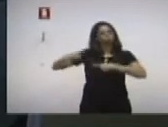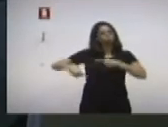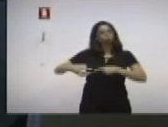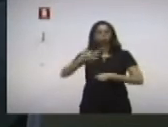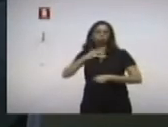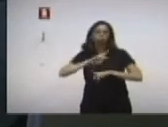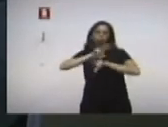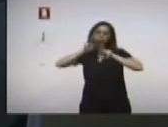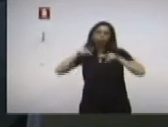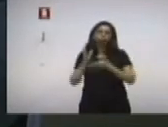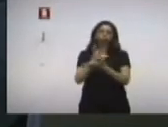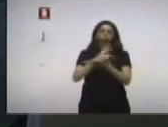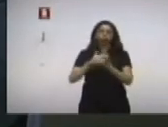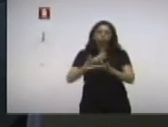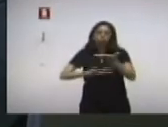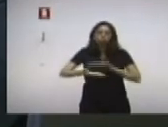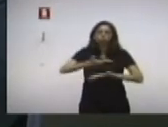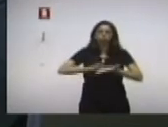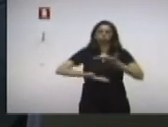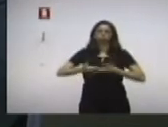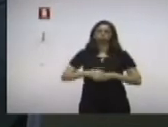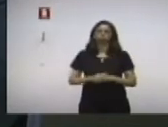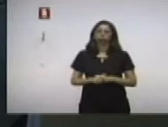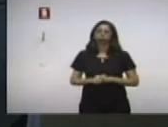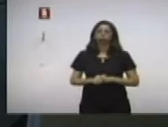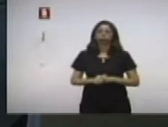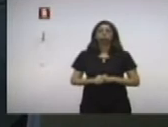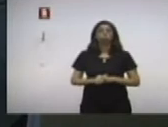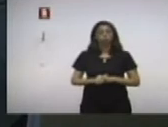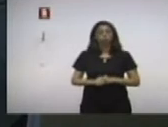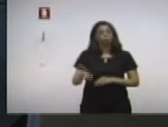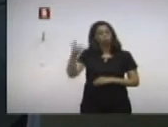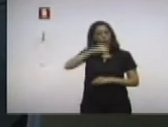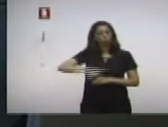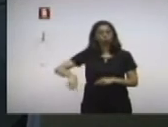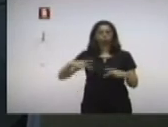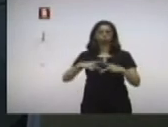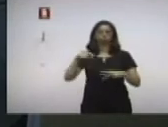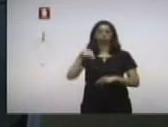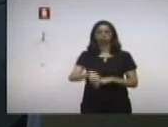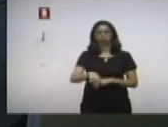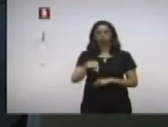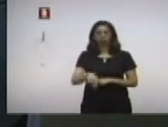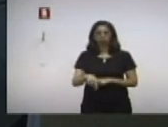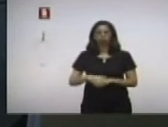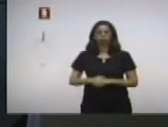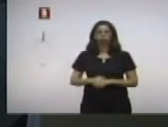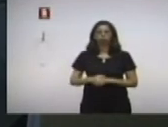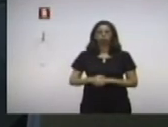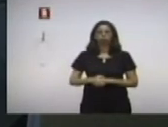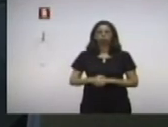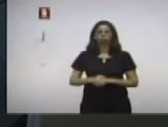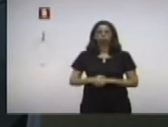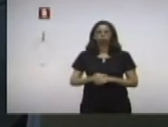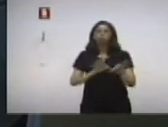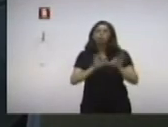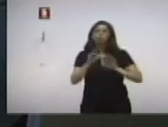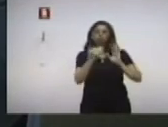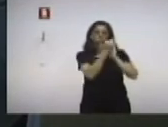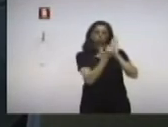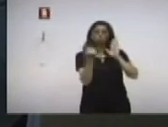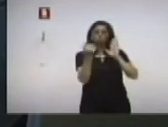do que eu que mais uma vez o município não tenha mandado para nós um orçamento